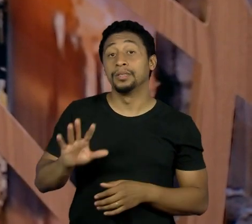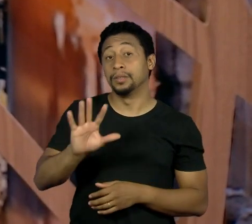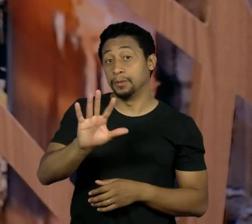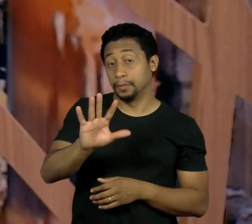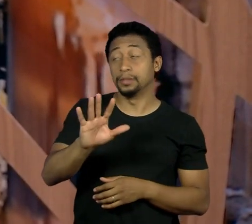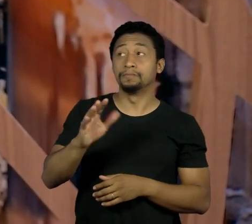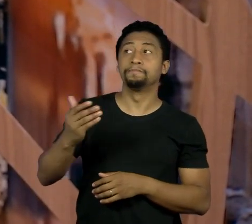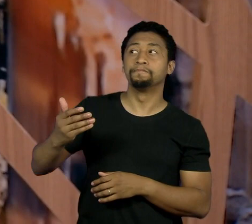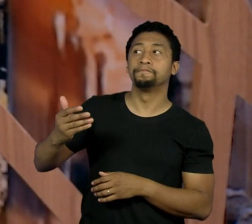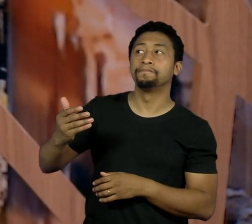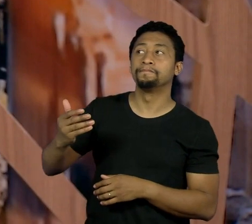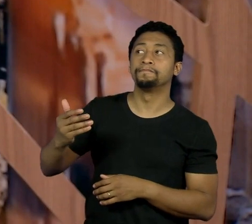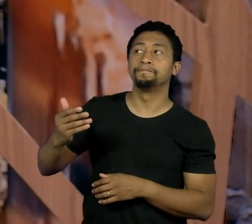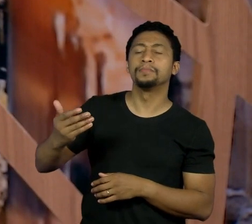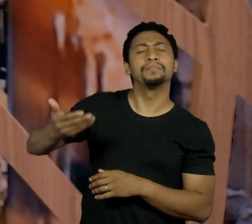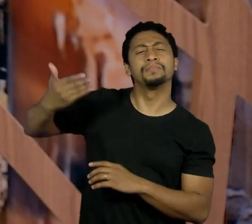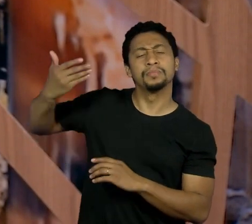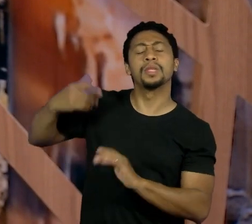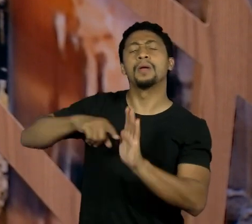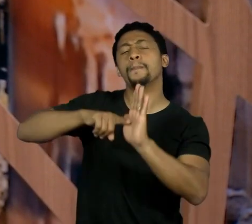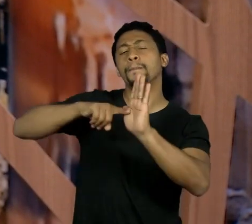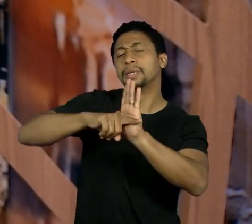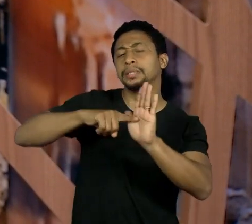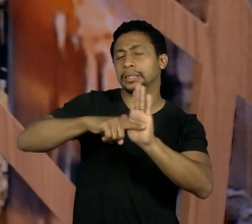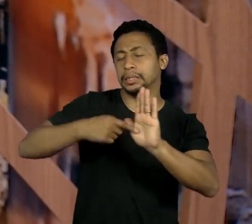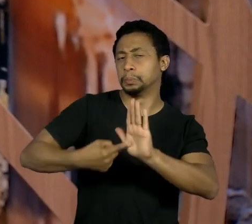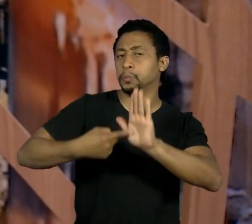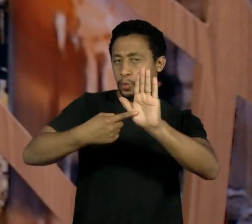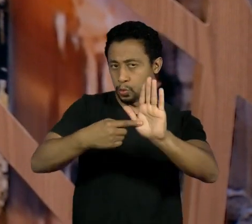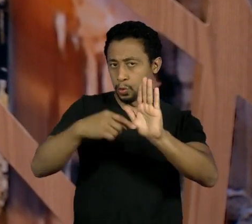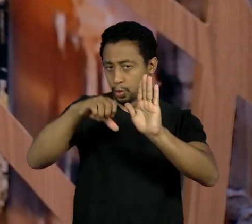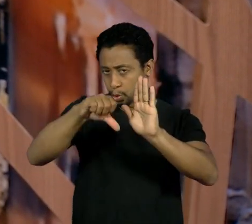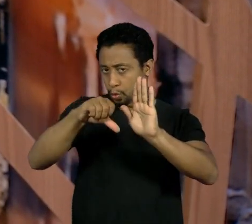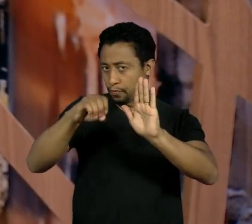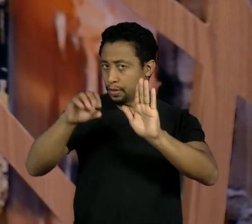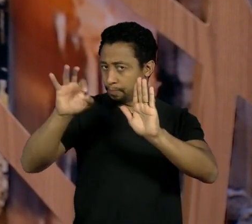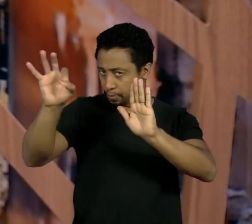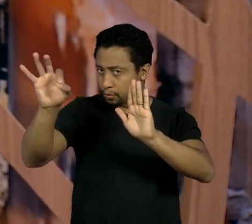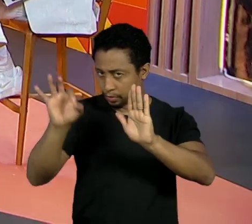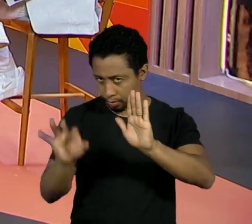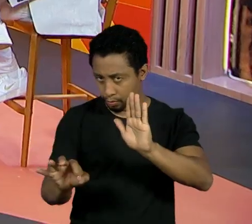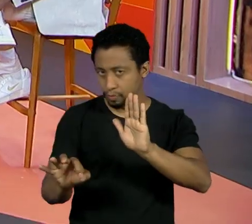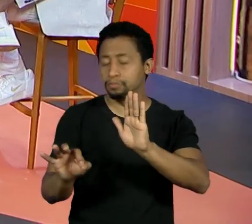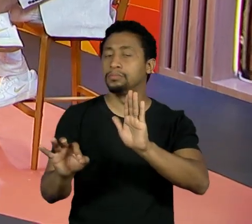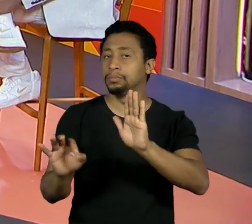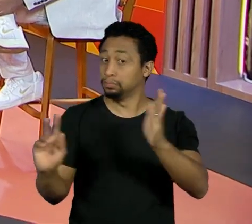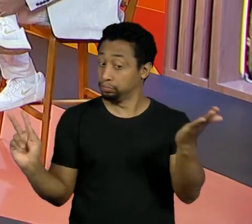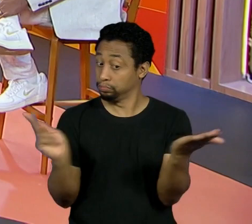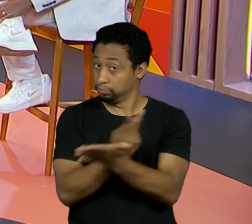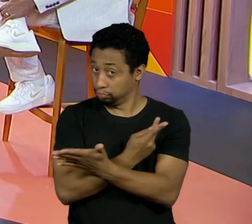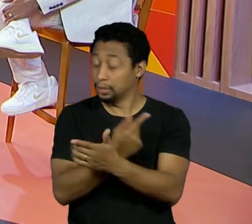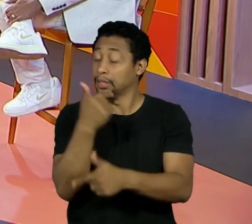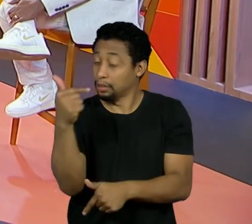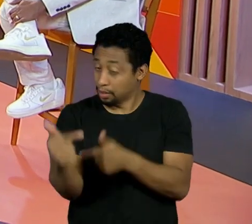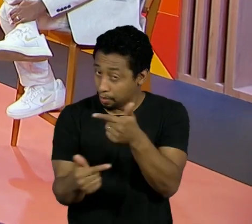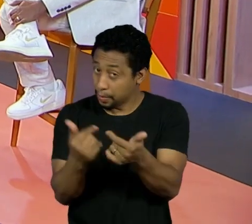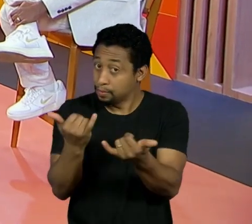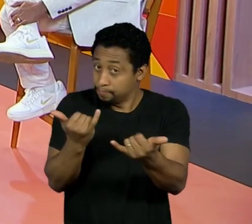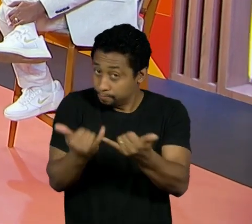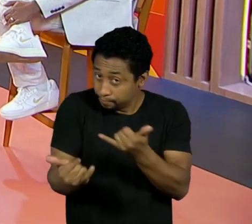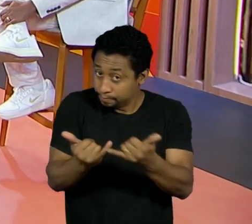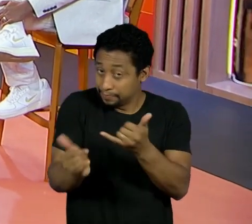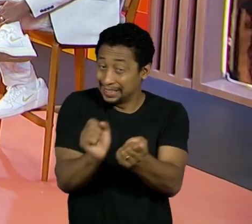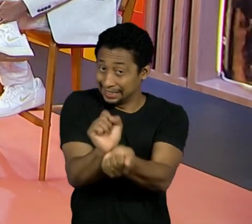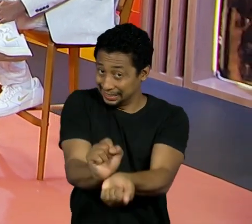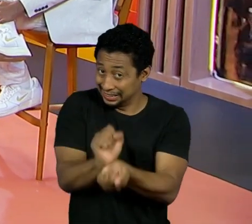uma pesquisa que foi feita que diz que 90% dos casos onde há trabalho análogo à escravidão